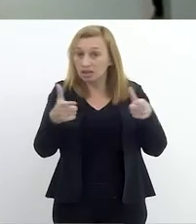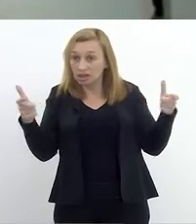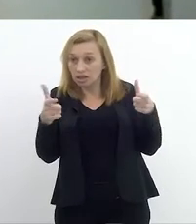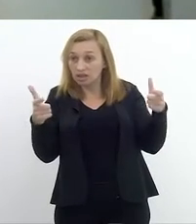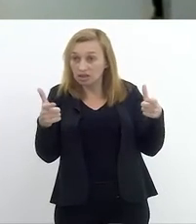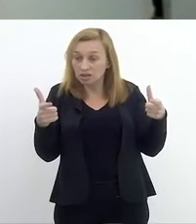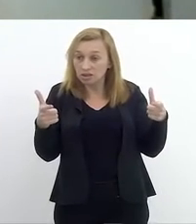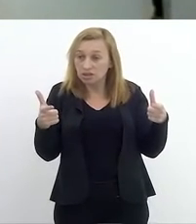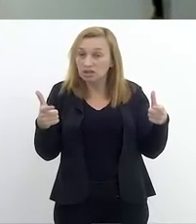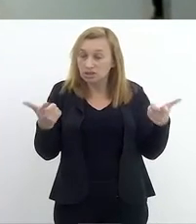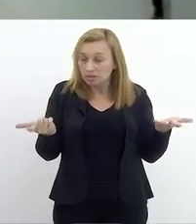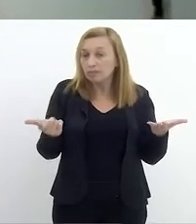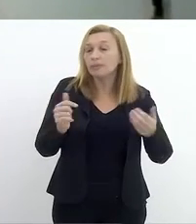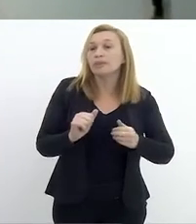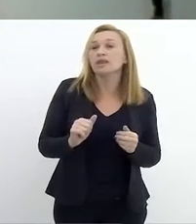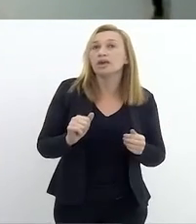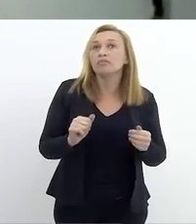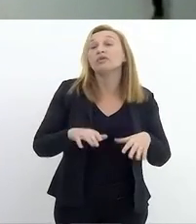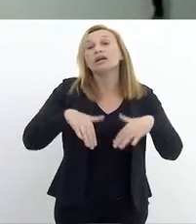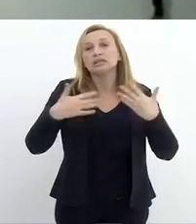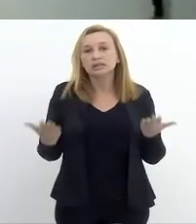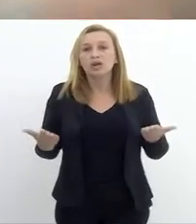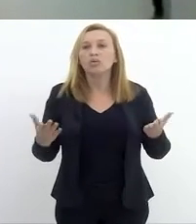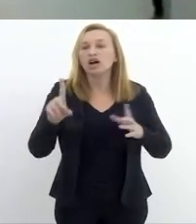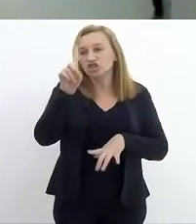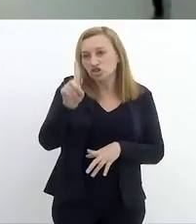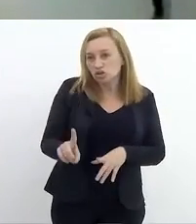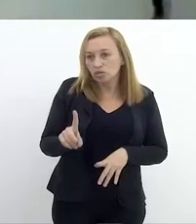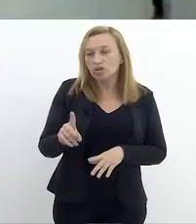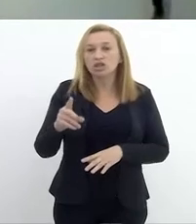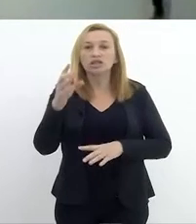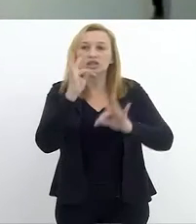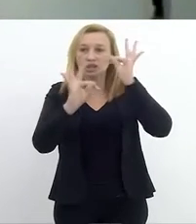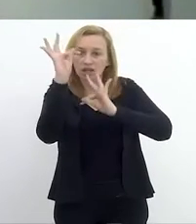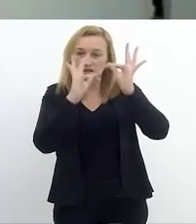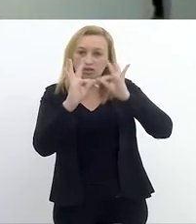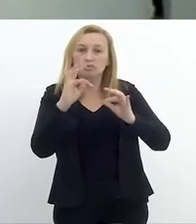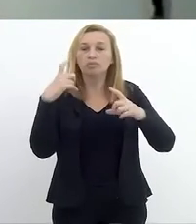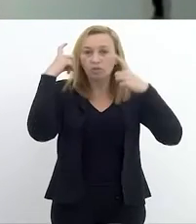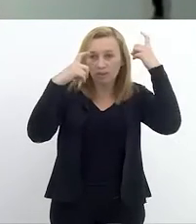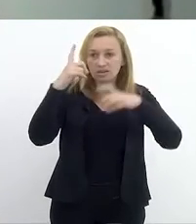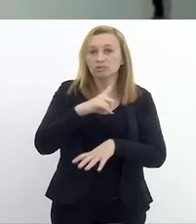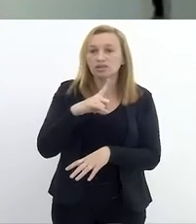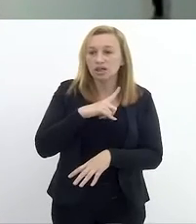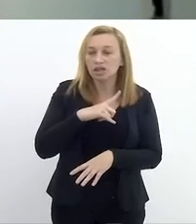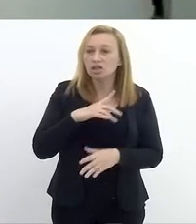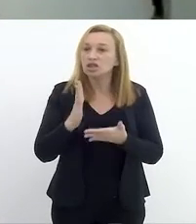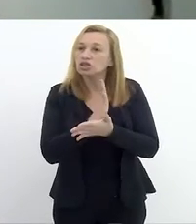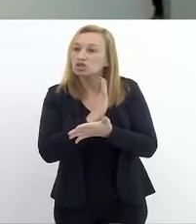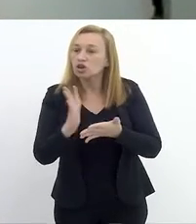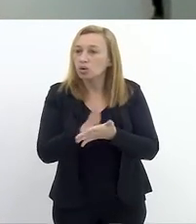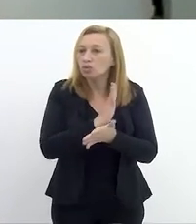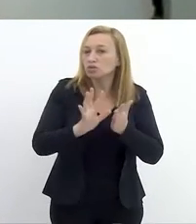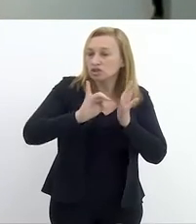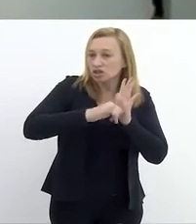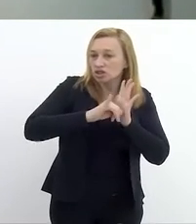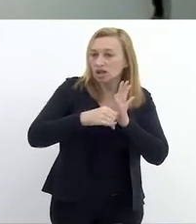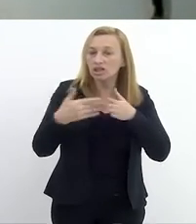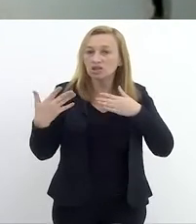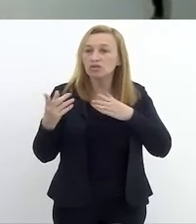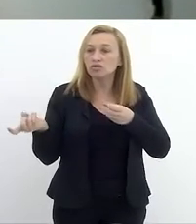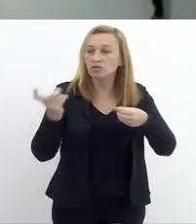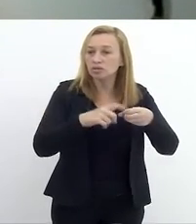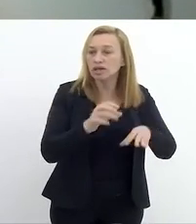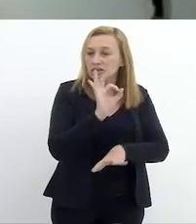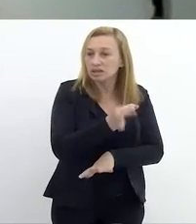governo, investidores, pequenas empresas, grandes empresas que compram muitas vezes as pequenas empresas. Então, a